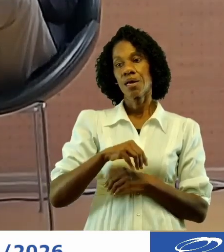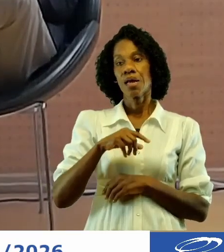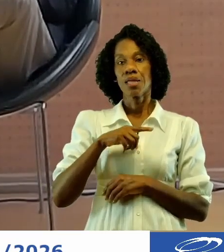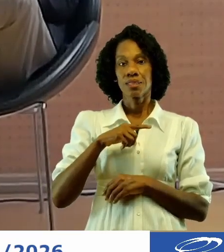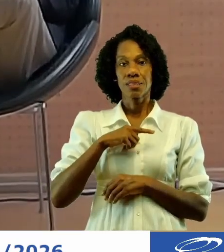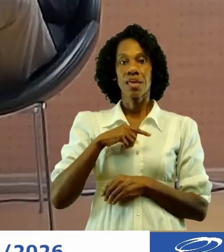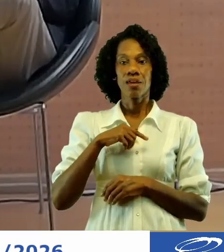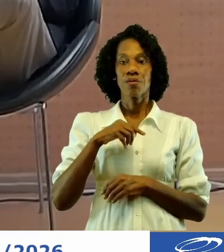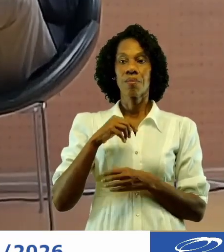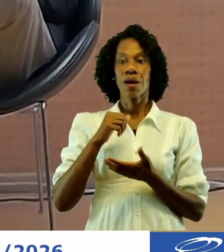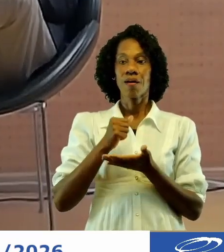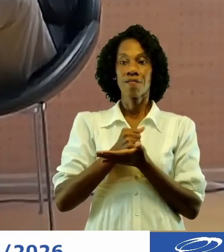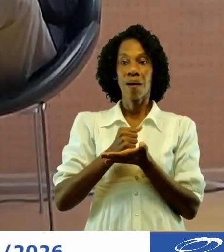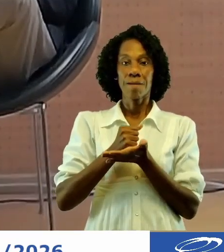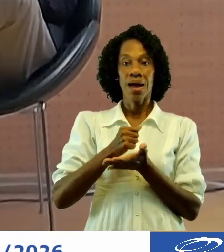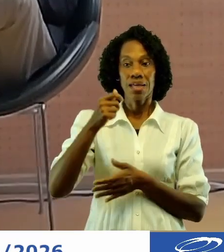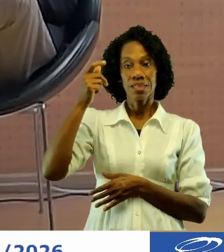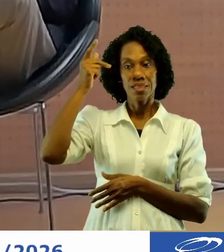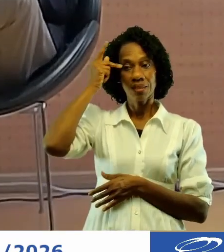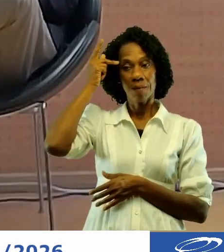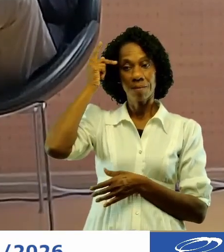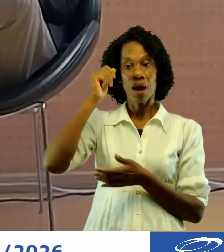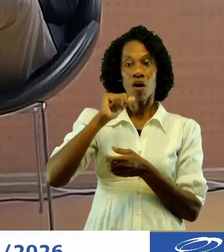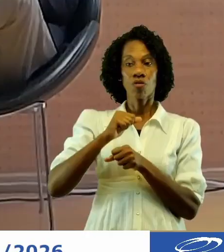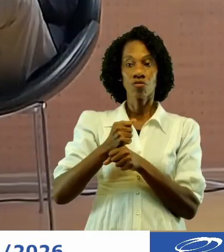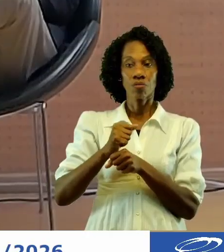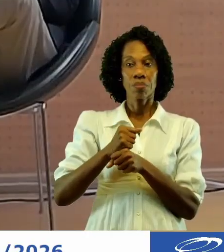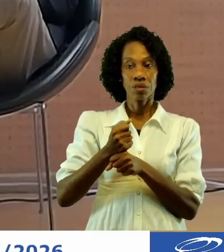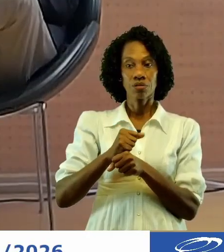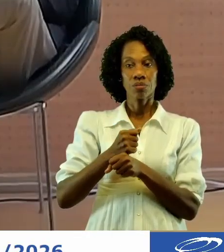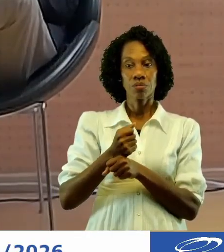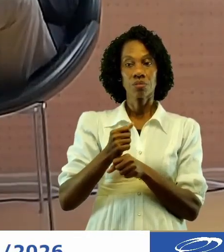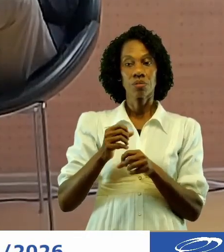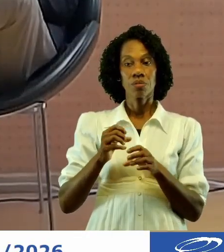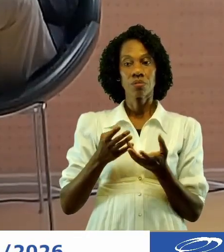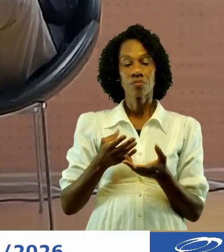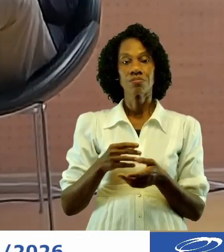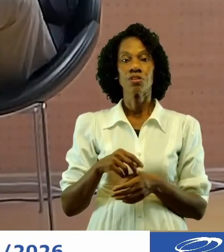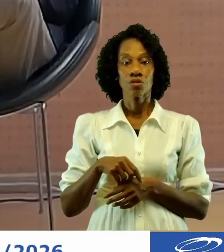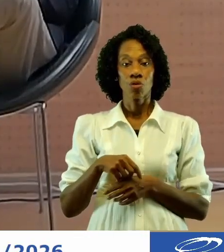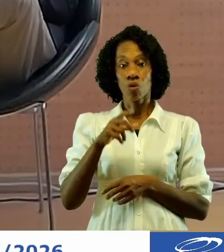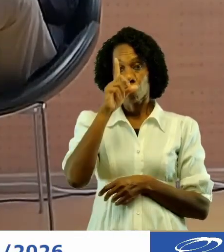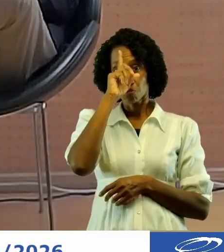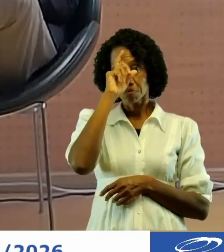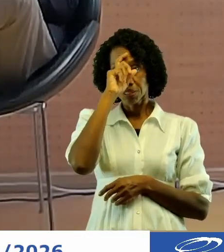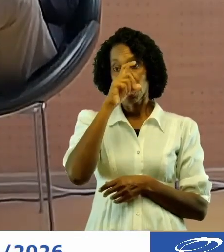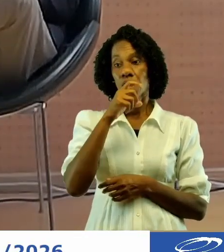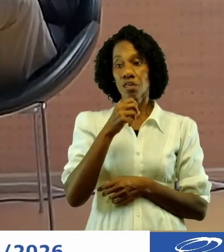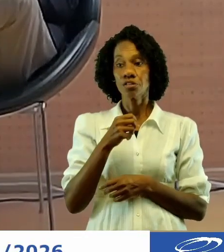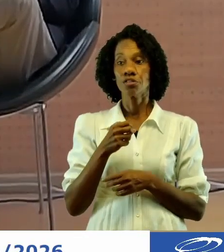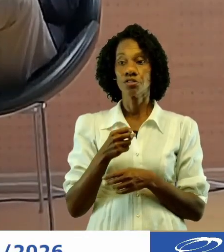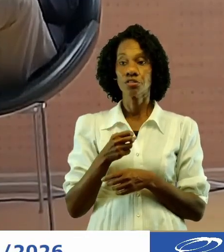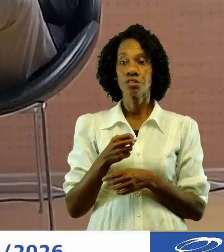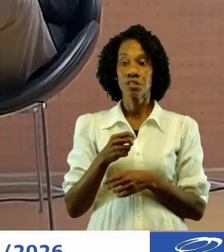manipulação e ela tem autorização, então nós fazemos, inclusive para os hospitais grandes de São Paulo, ou seja, faz